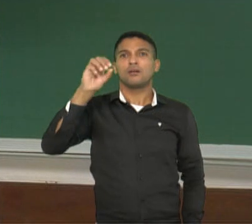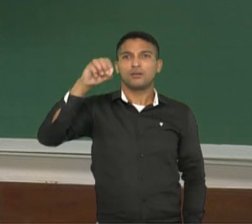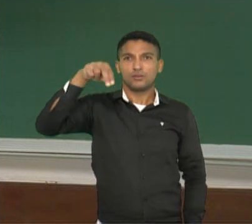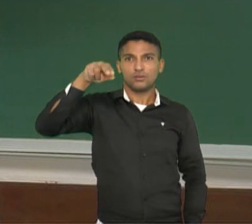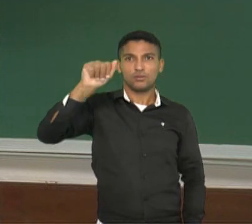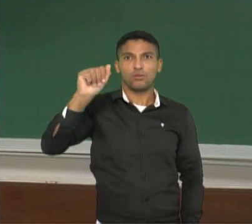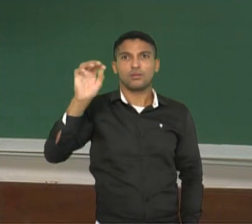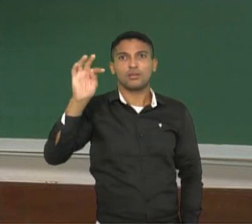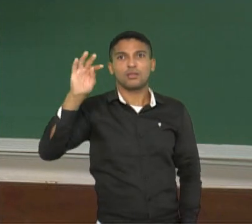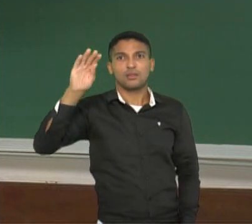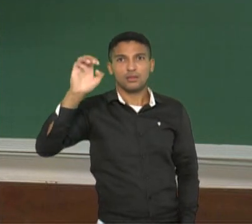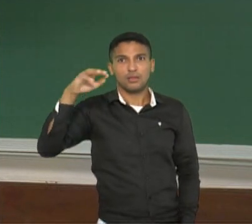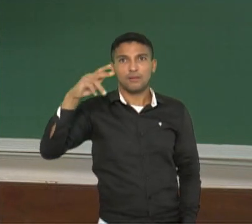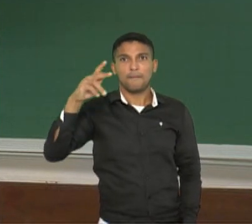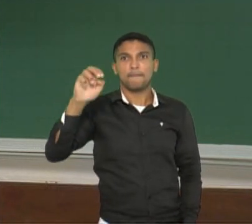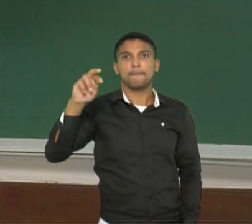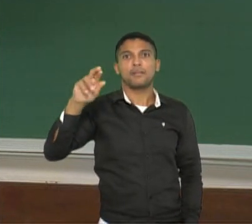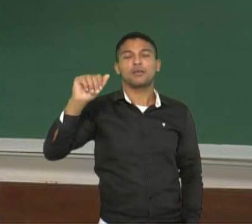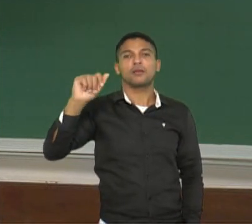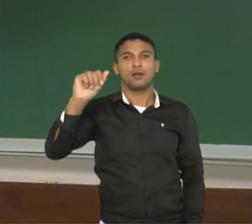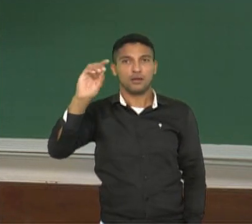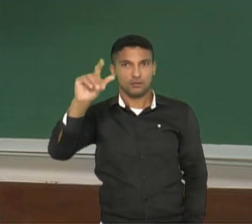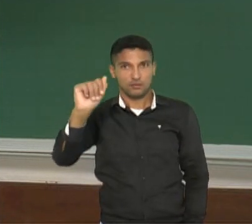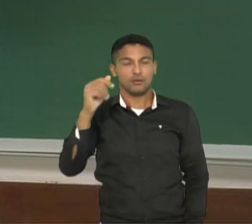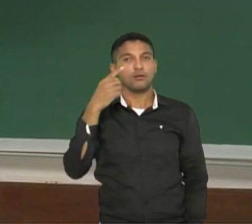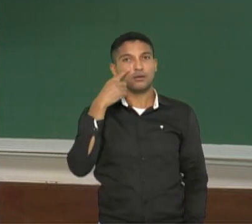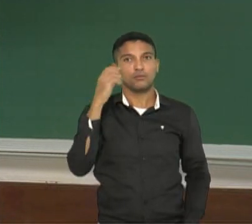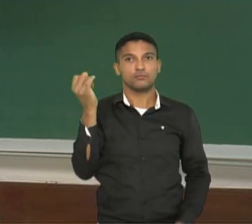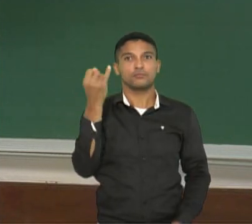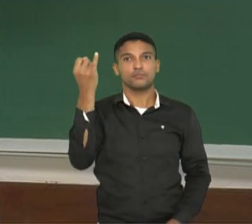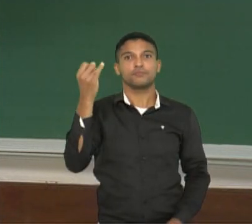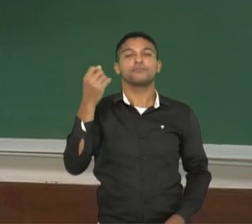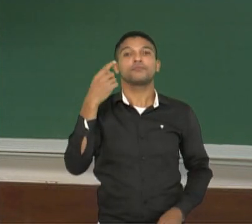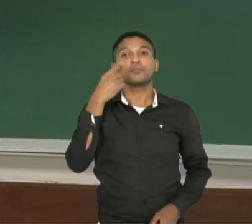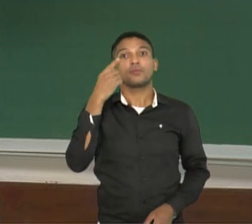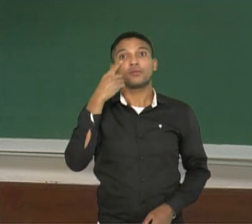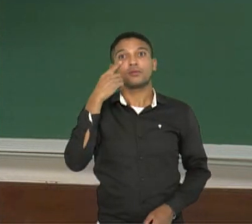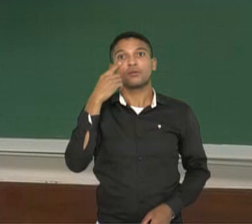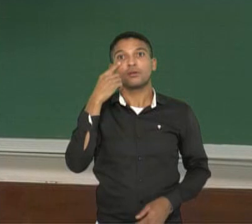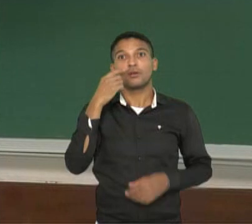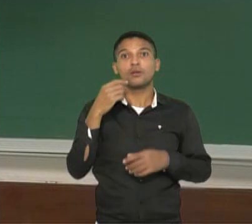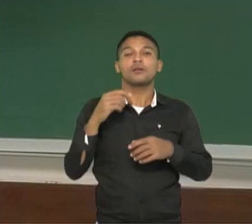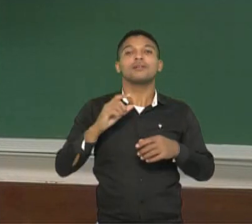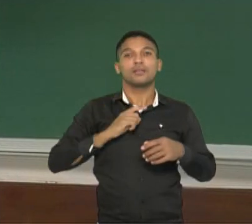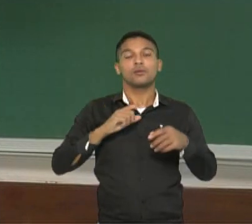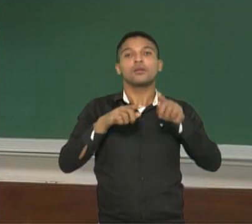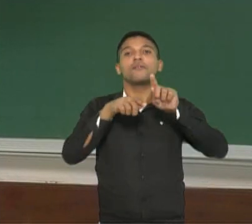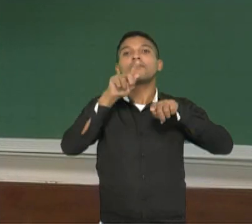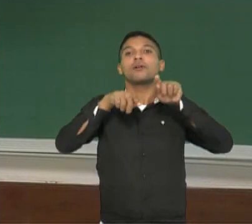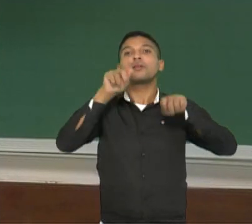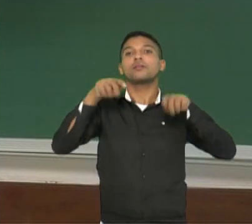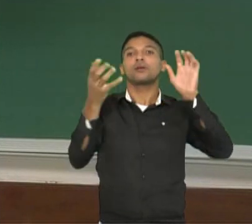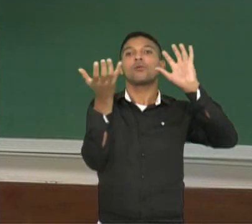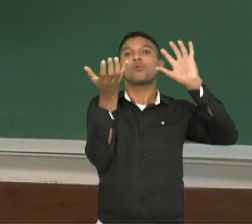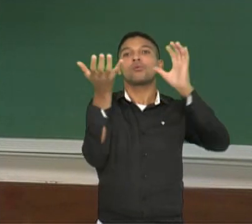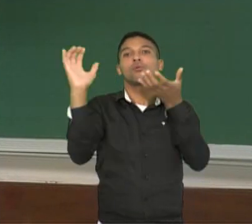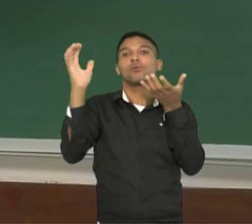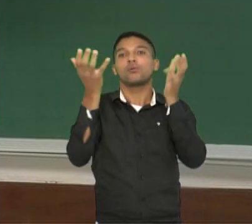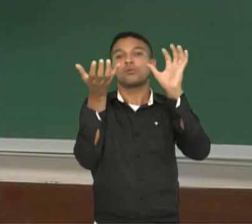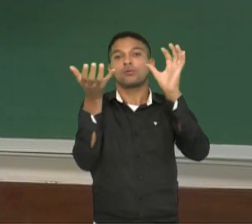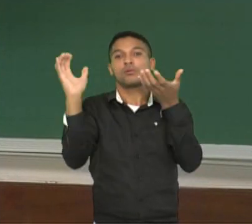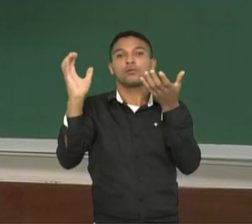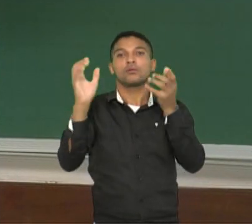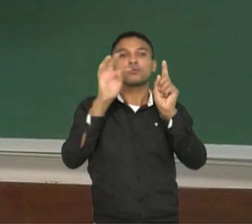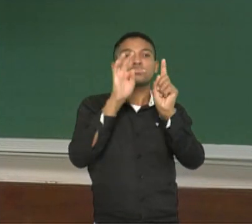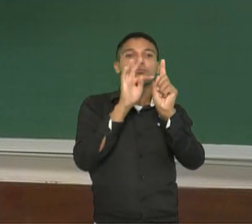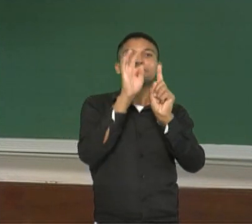longo dos 365 dias de um ano, nas zonas temperadas, nós vamos encontrar variações de temperatura. E nós vamos